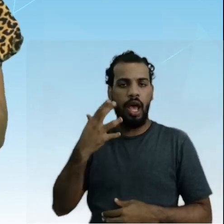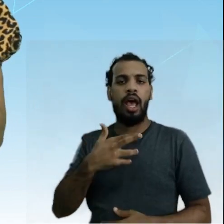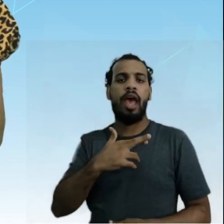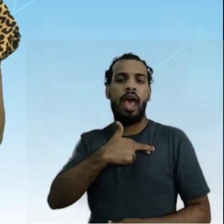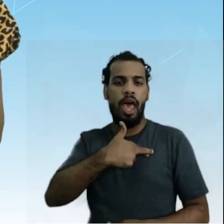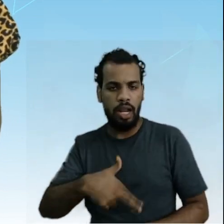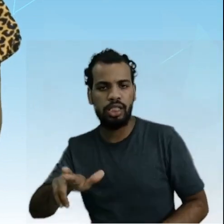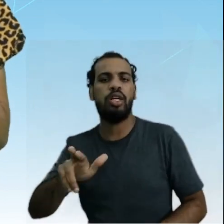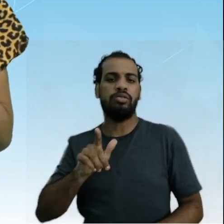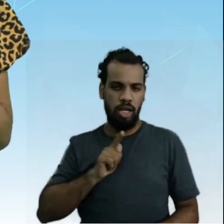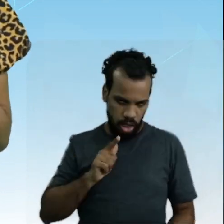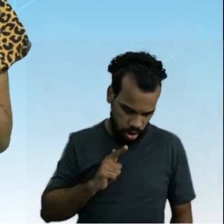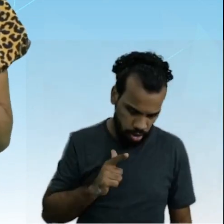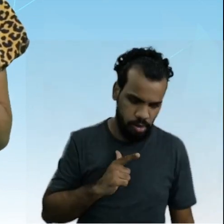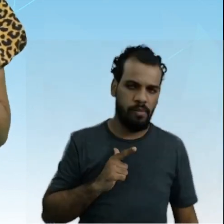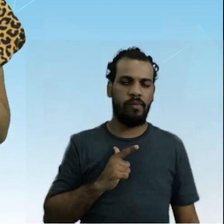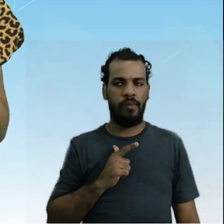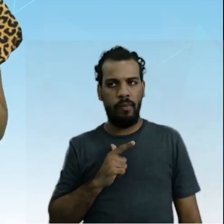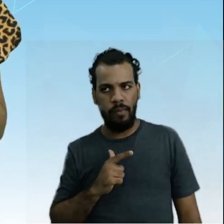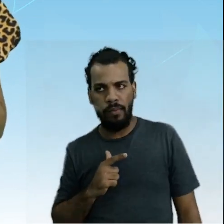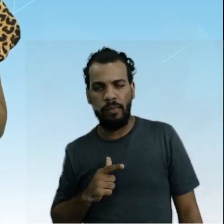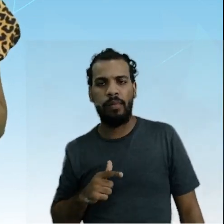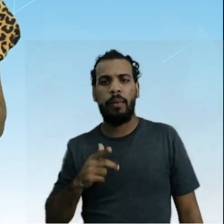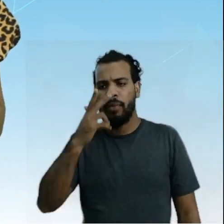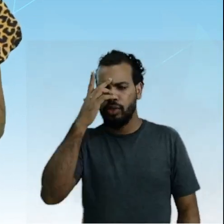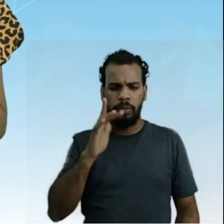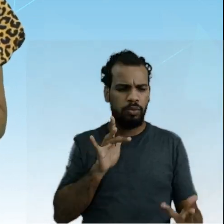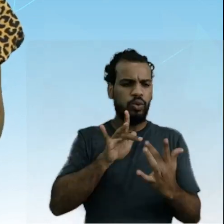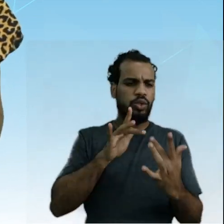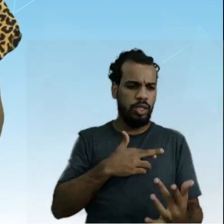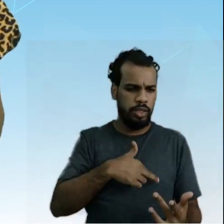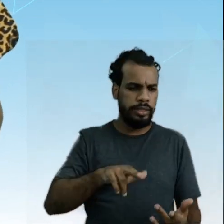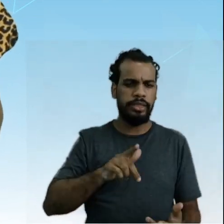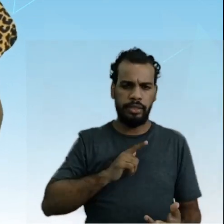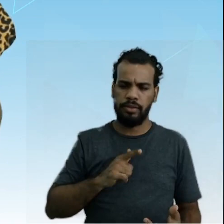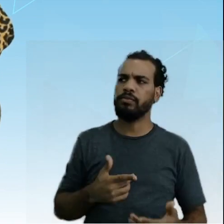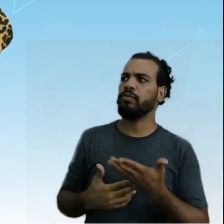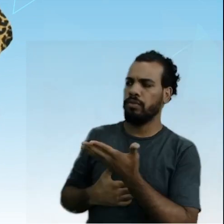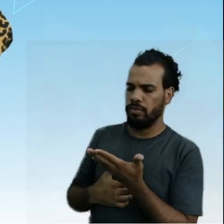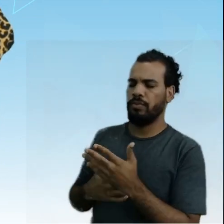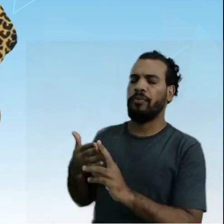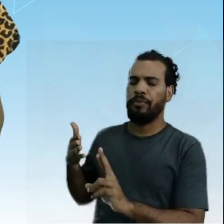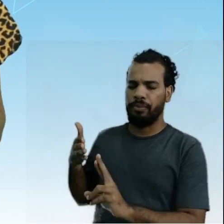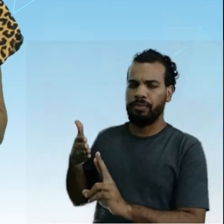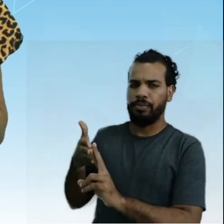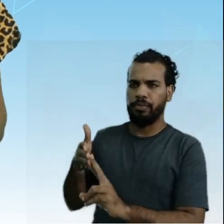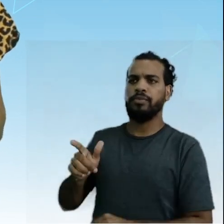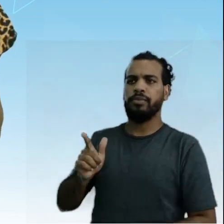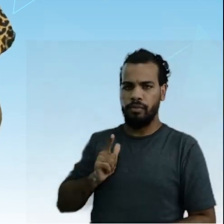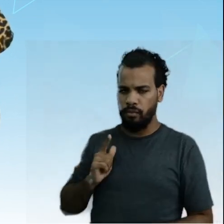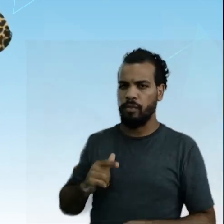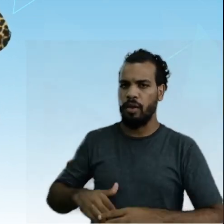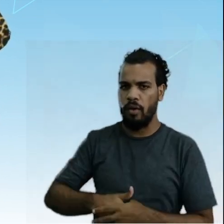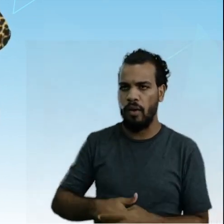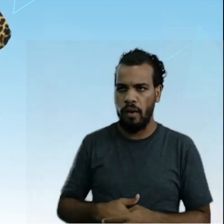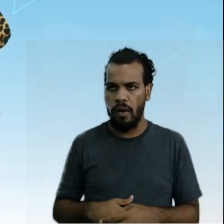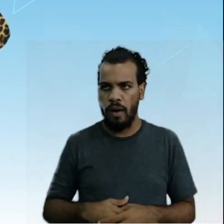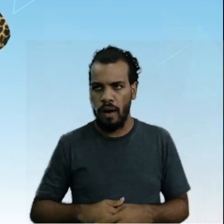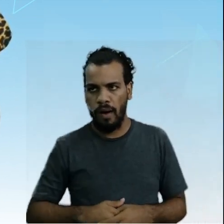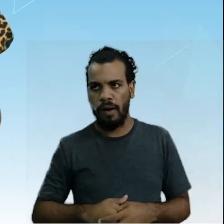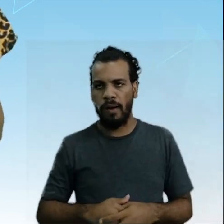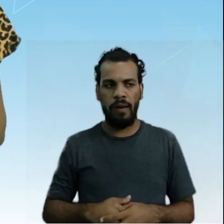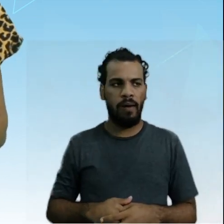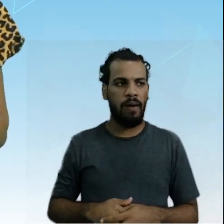mais atento, para quem tem mais contato com isso. A música traz essas referências a religiões de matrizes